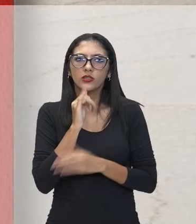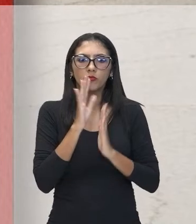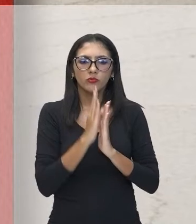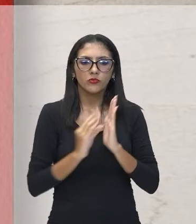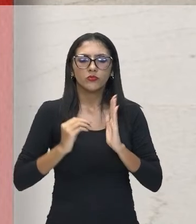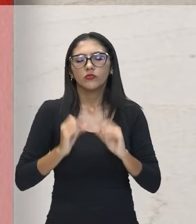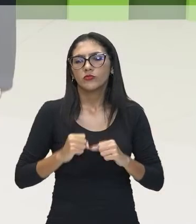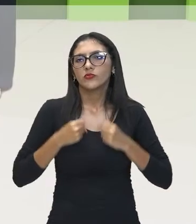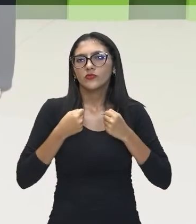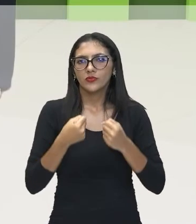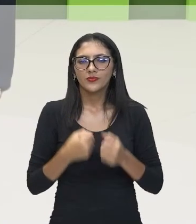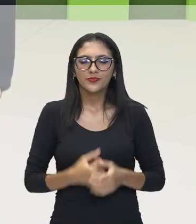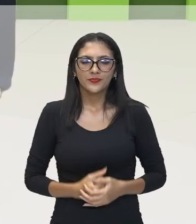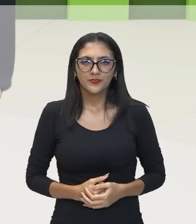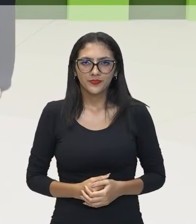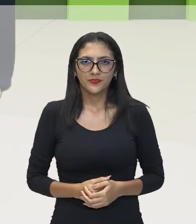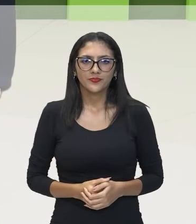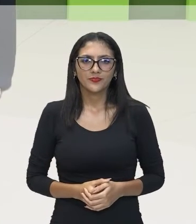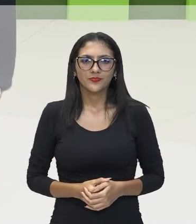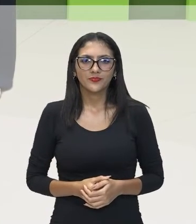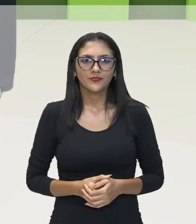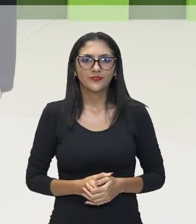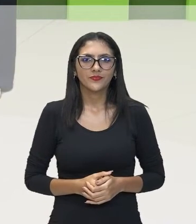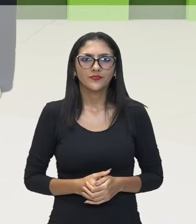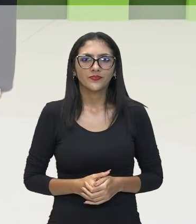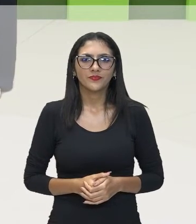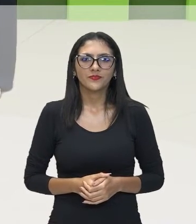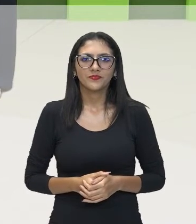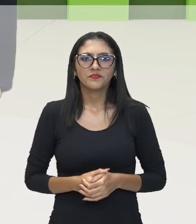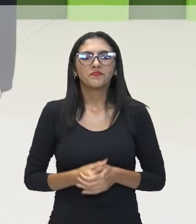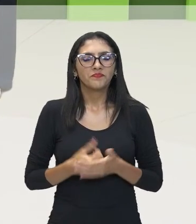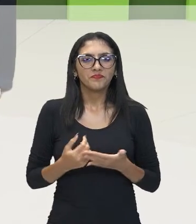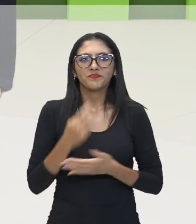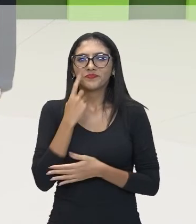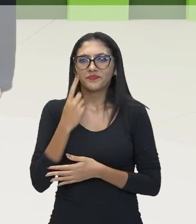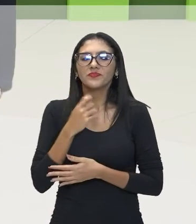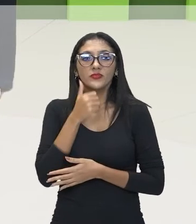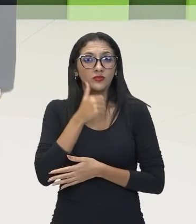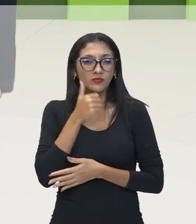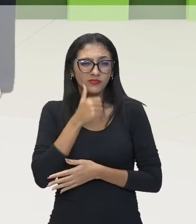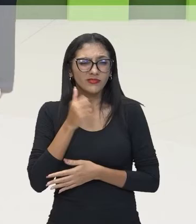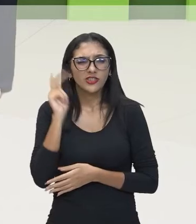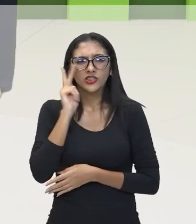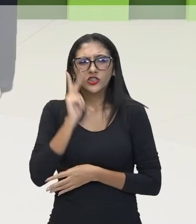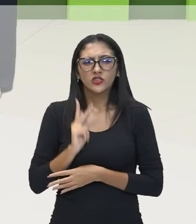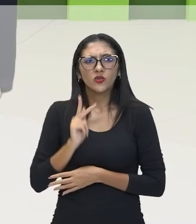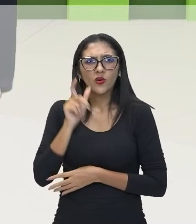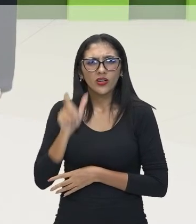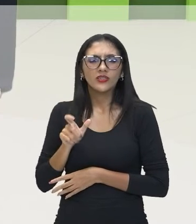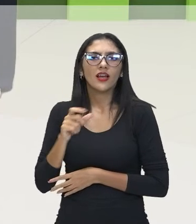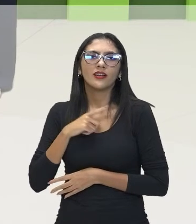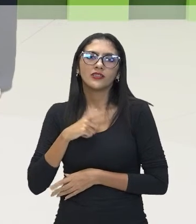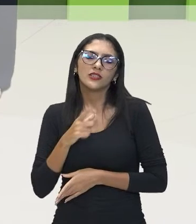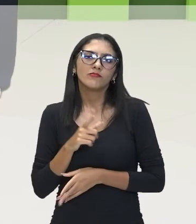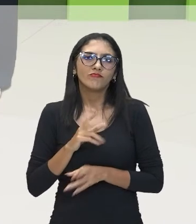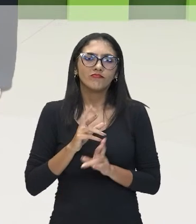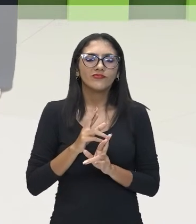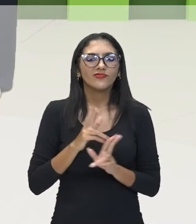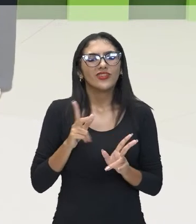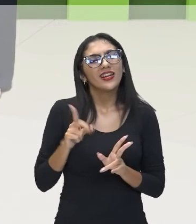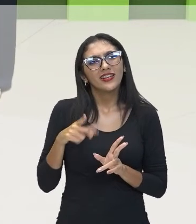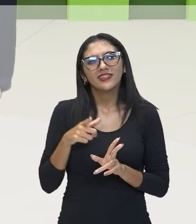superação. Olha só, né? Então, a história da Rosalind Franklin já é um pouquinho mais,